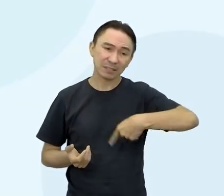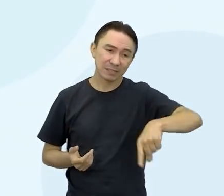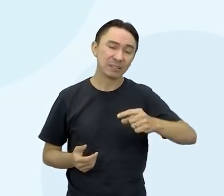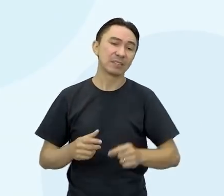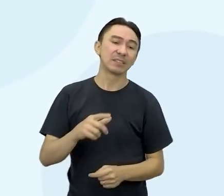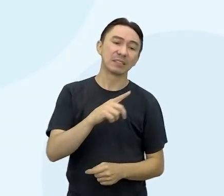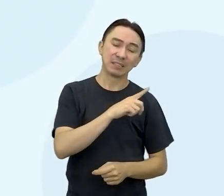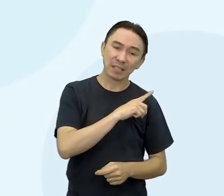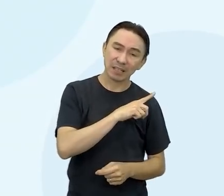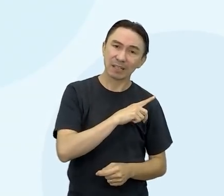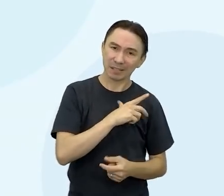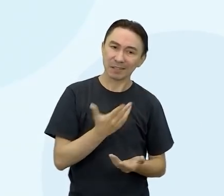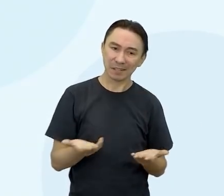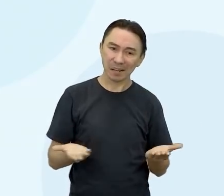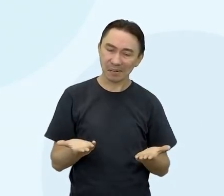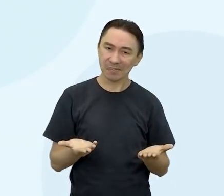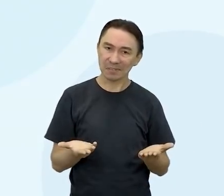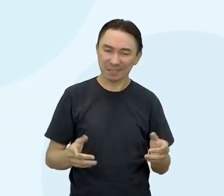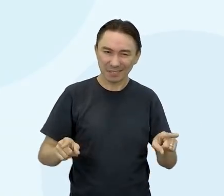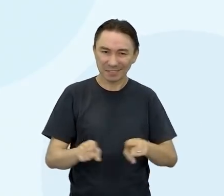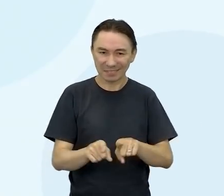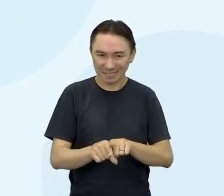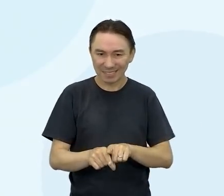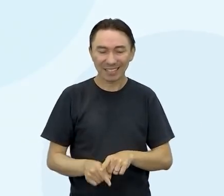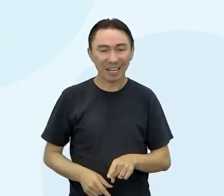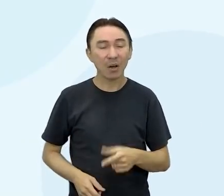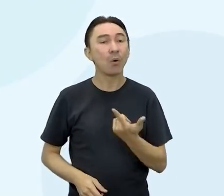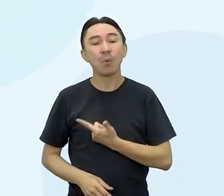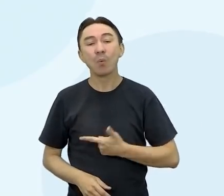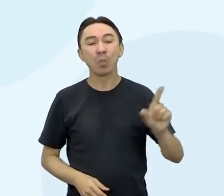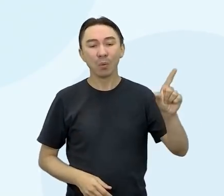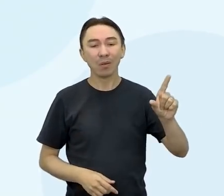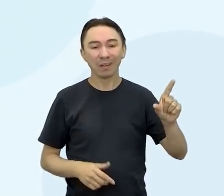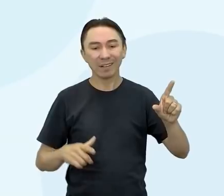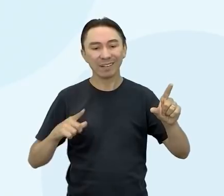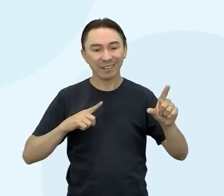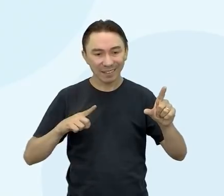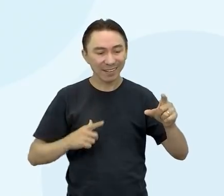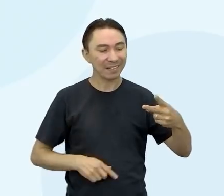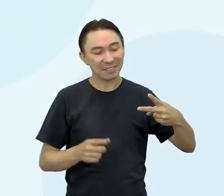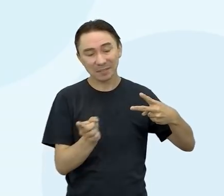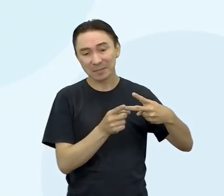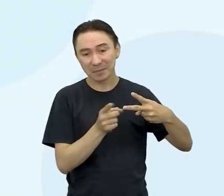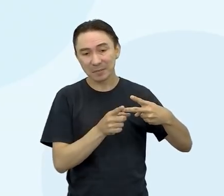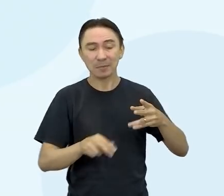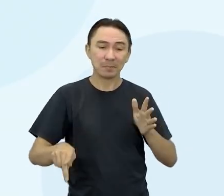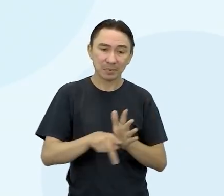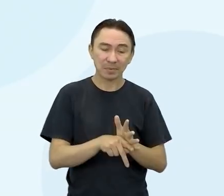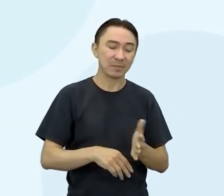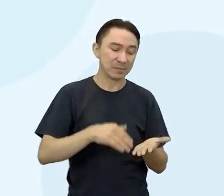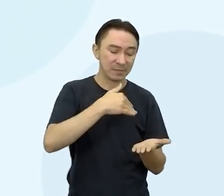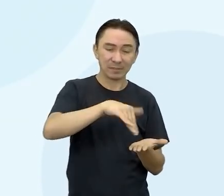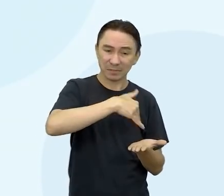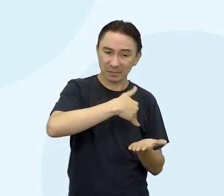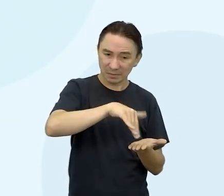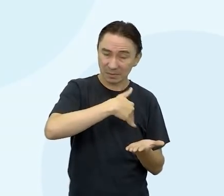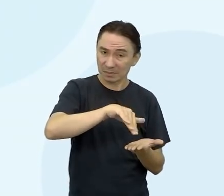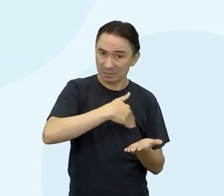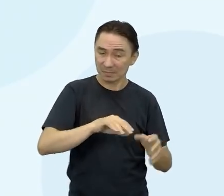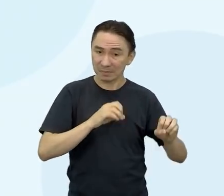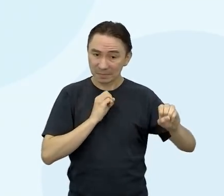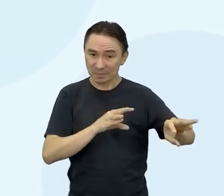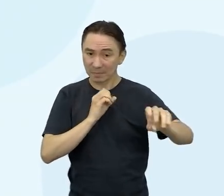a gente vai ver agora, ele é mais focado aí nos instrumentos oferecidos pela SEDUC. Então, tem a ADE, que é a avaliação